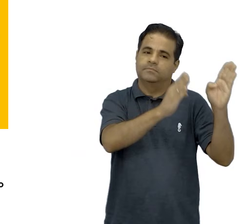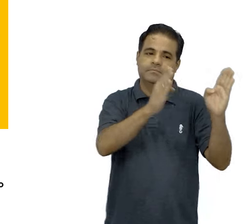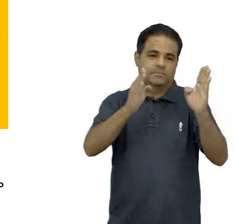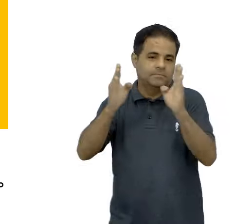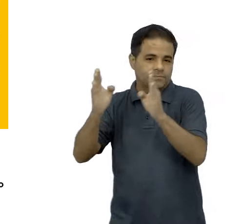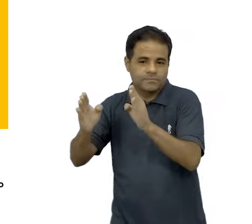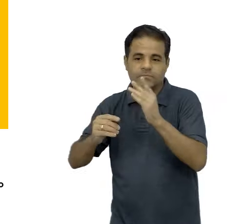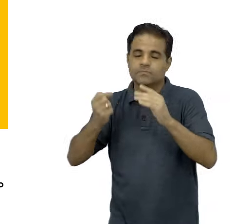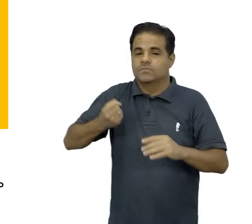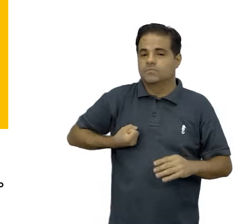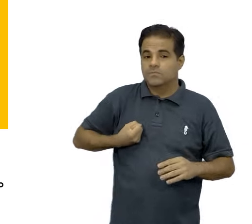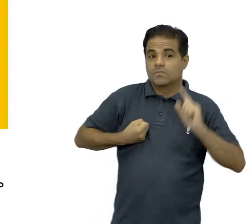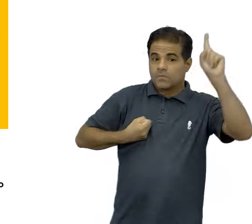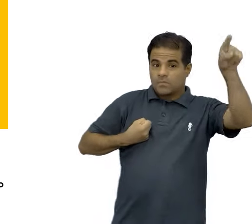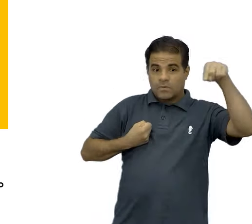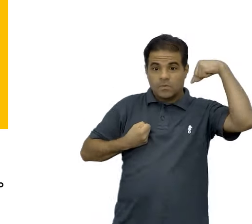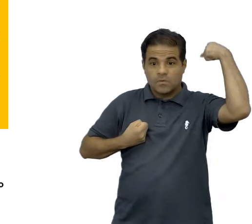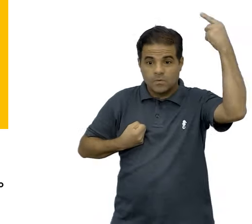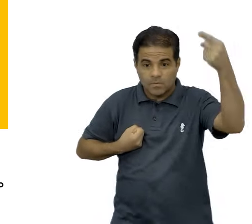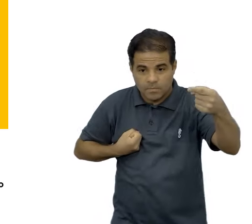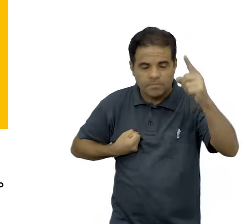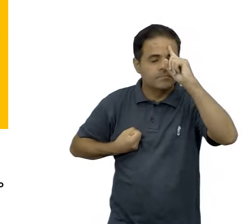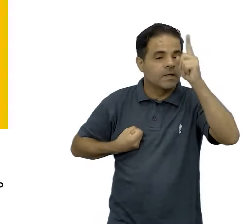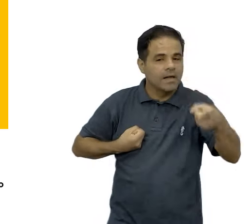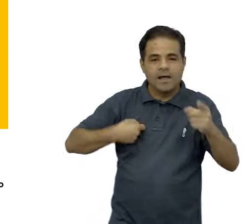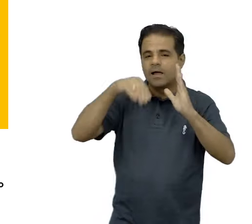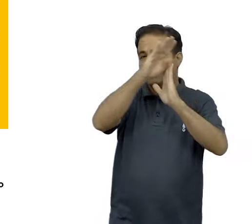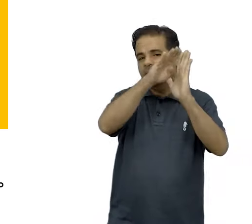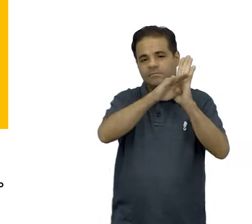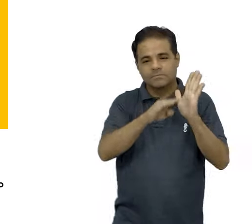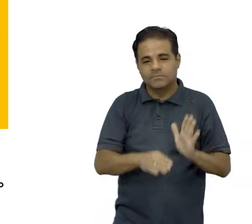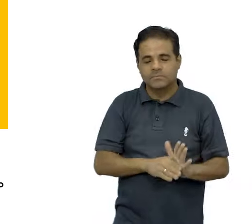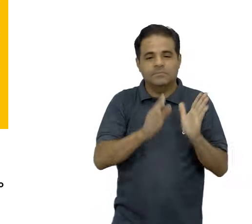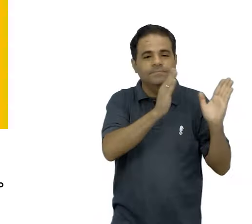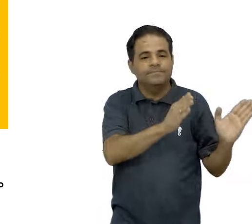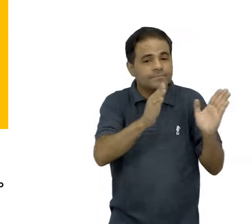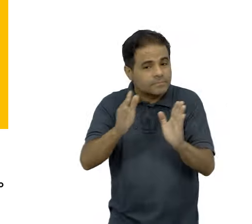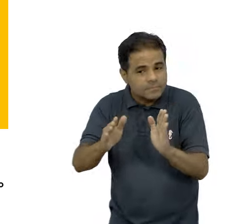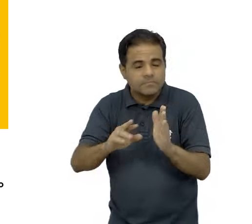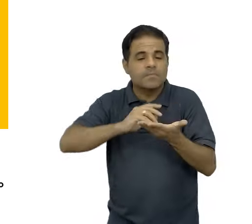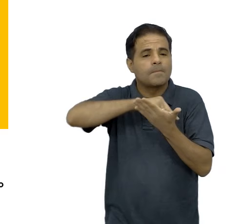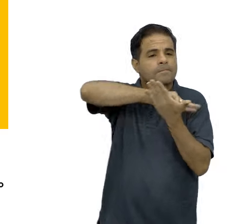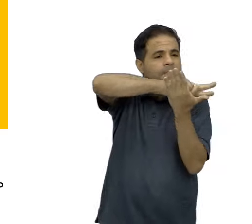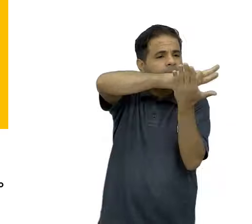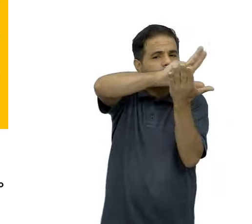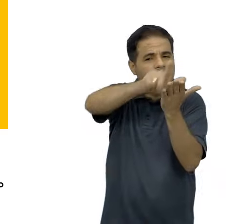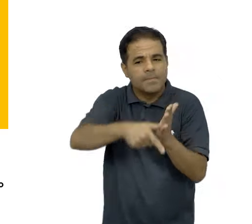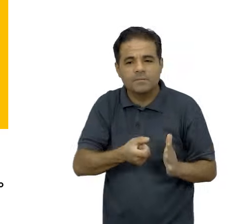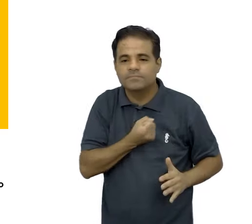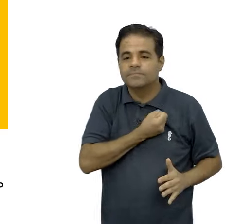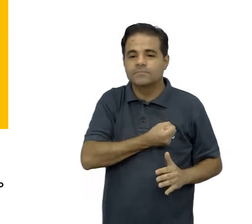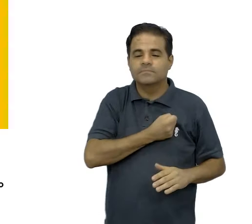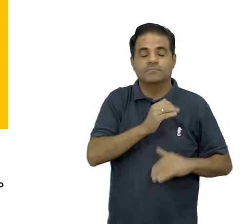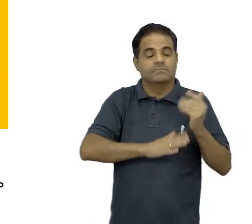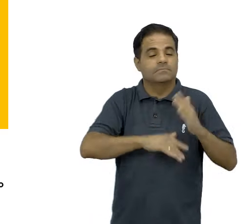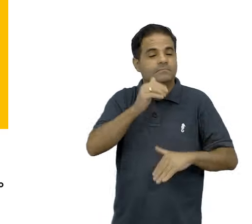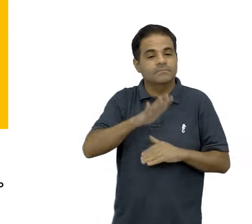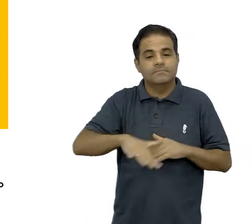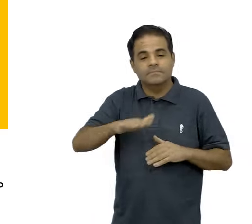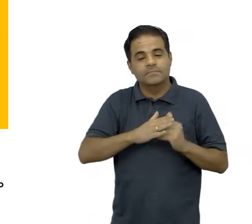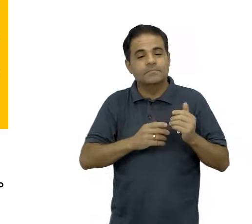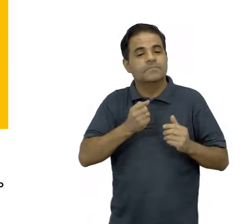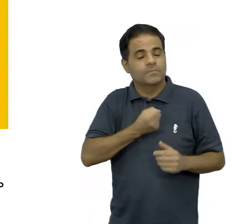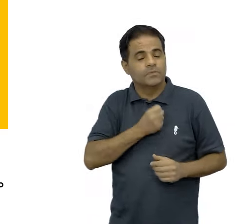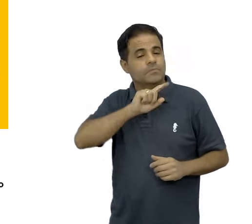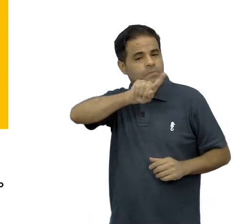números naturais até a ordem das centenas pela compreensão de características do sistema de numeração